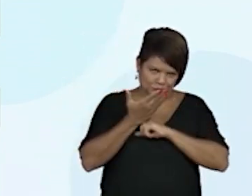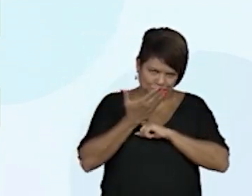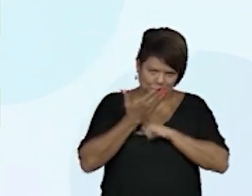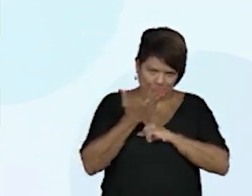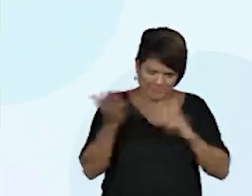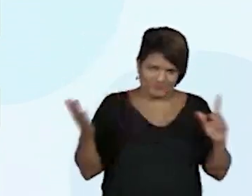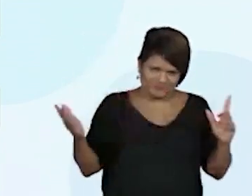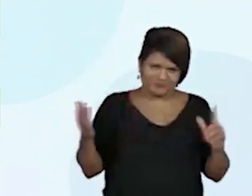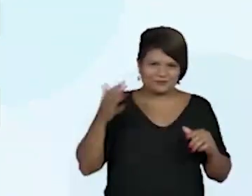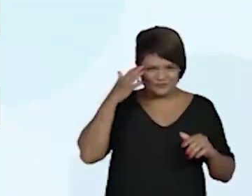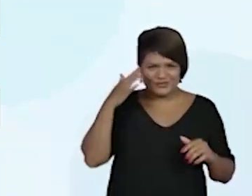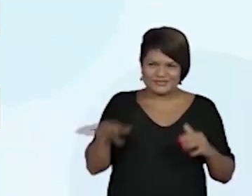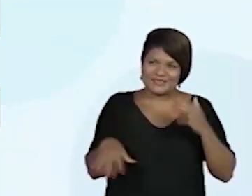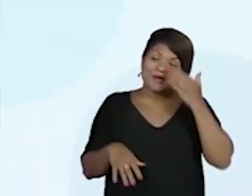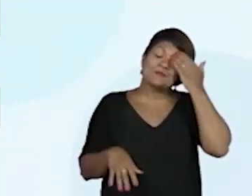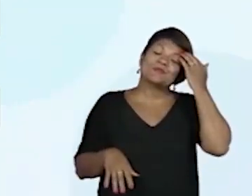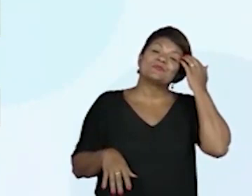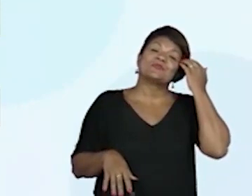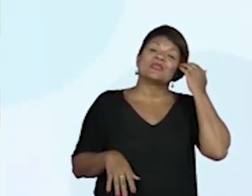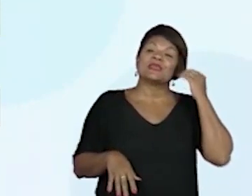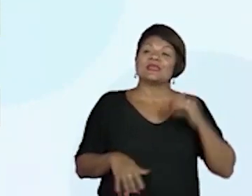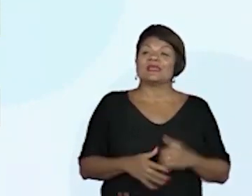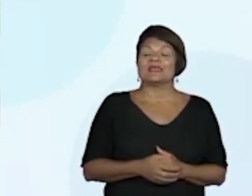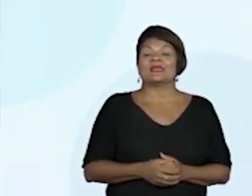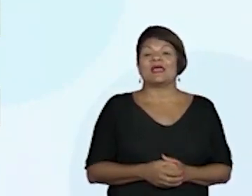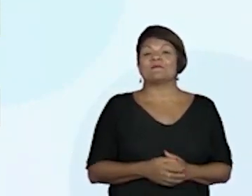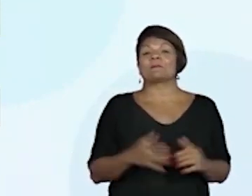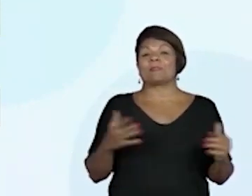já 209. Isso, tá.